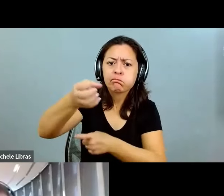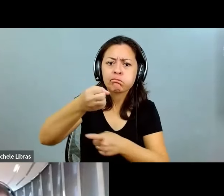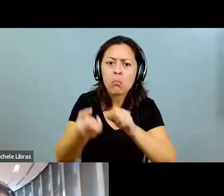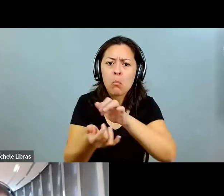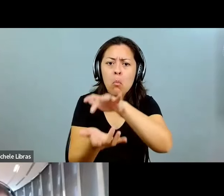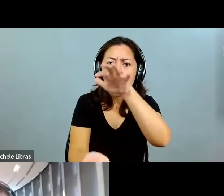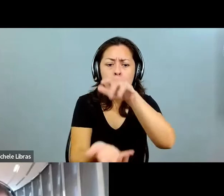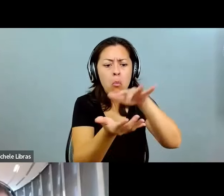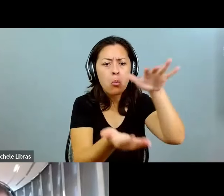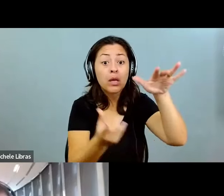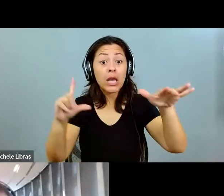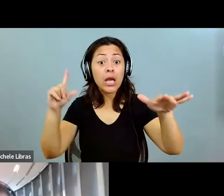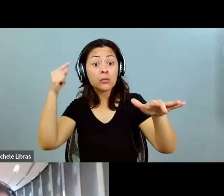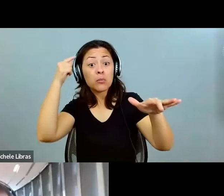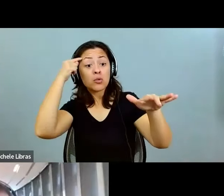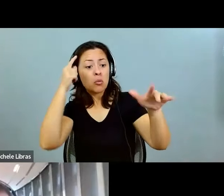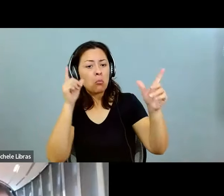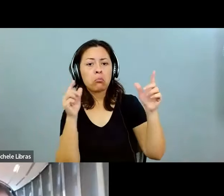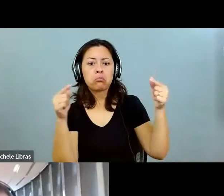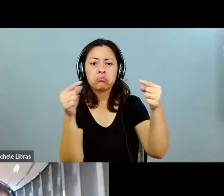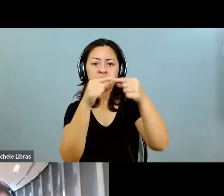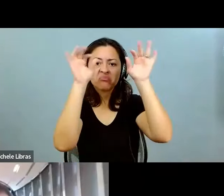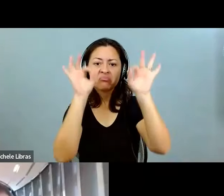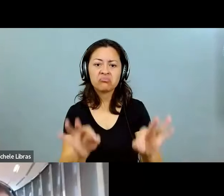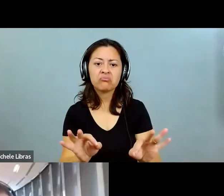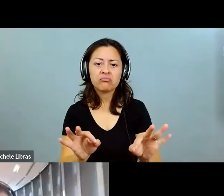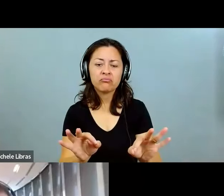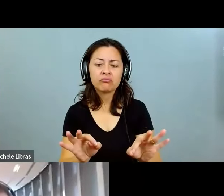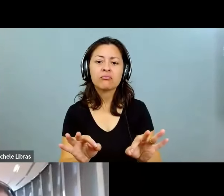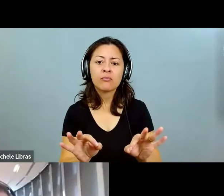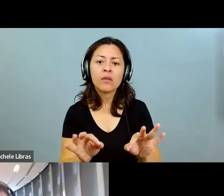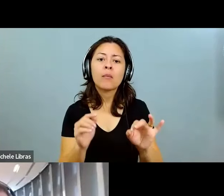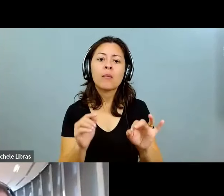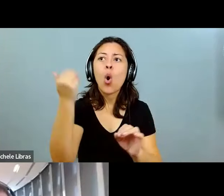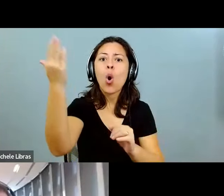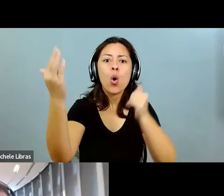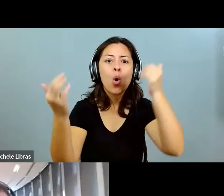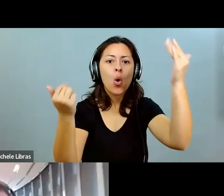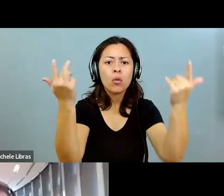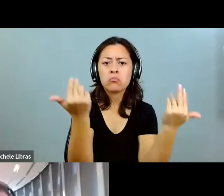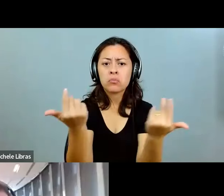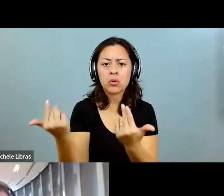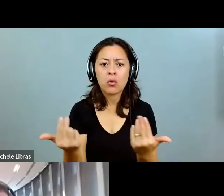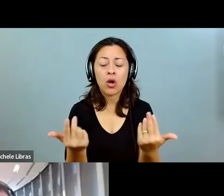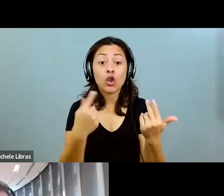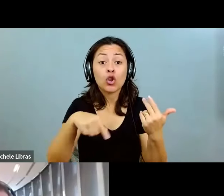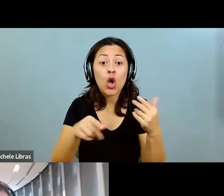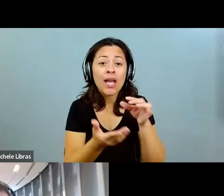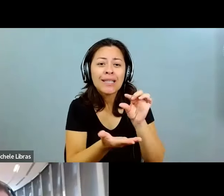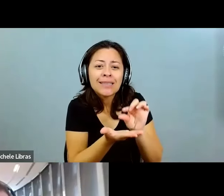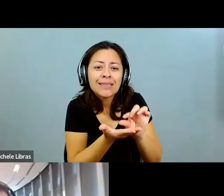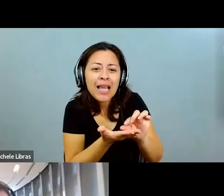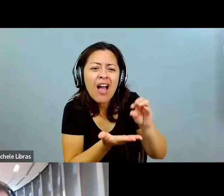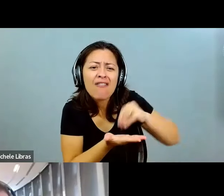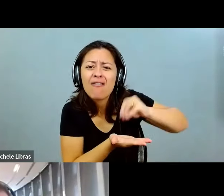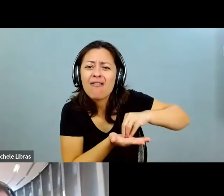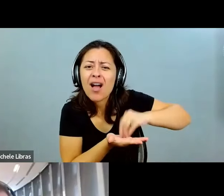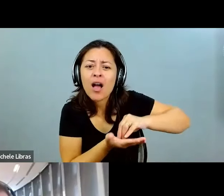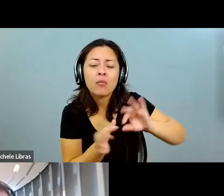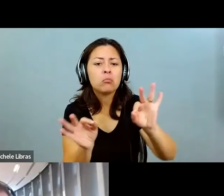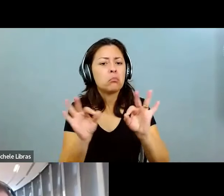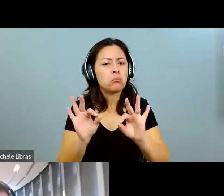e no nosso caso e a gente a informação que nós temos dos demais vizinhos também então a gente não vai ter falta de sementes né Eh no